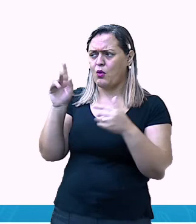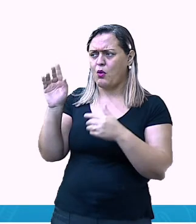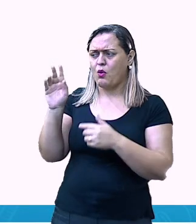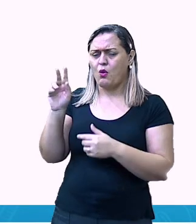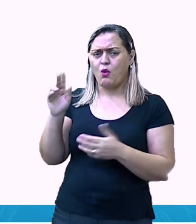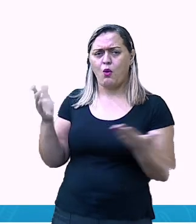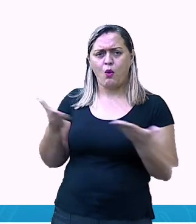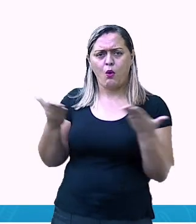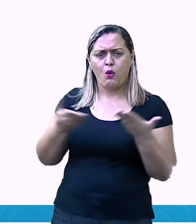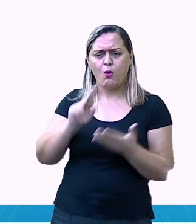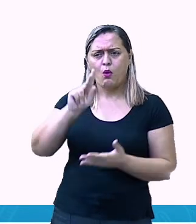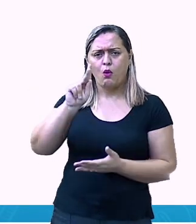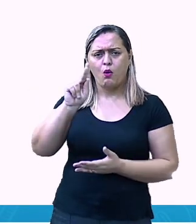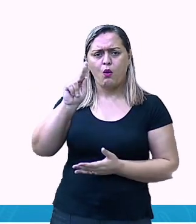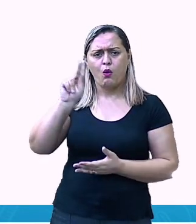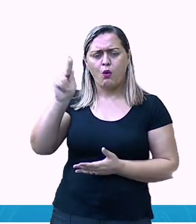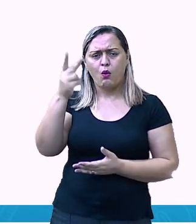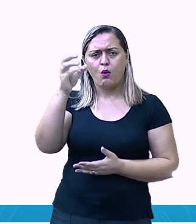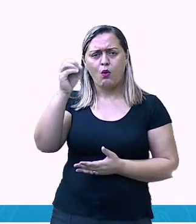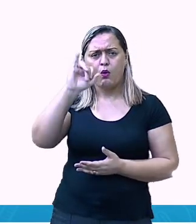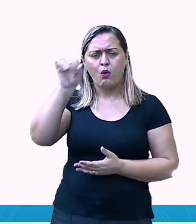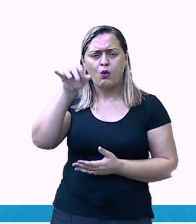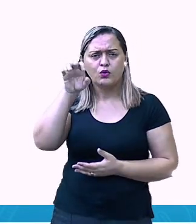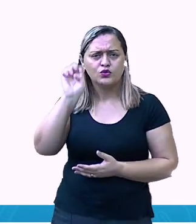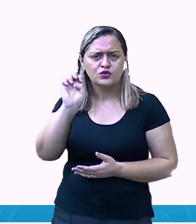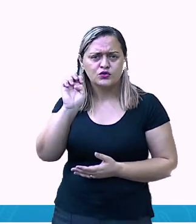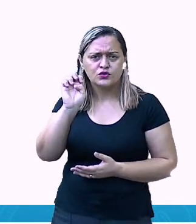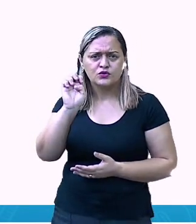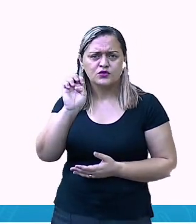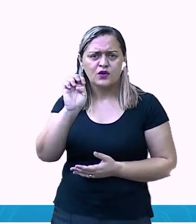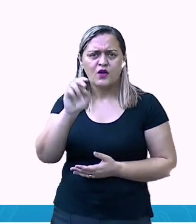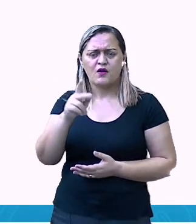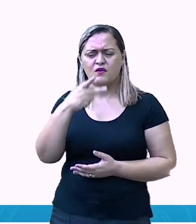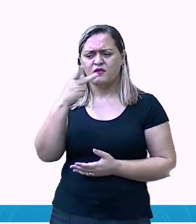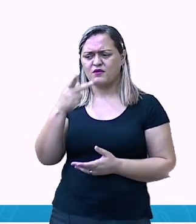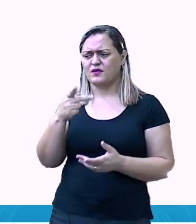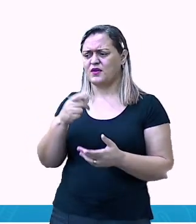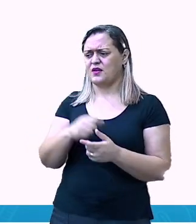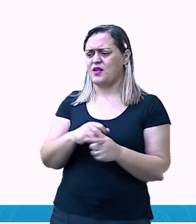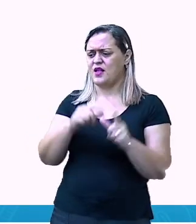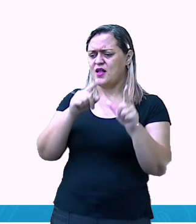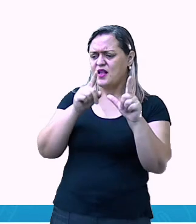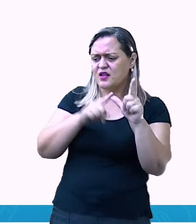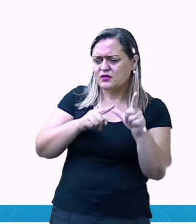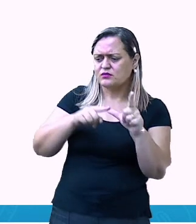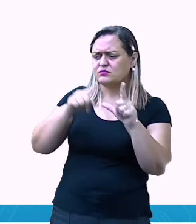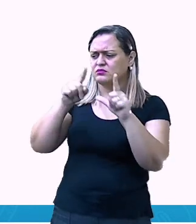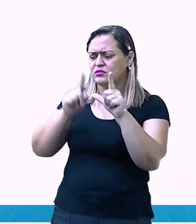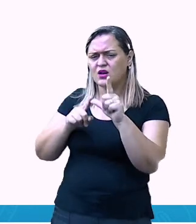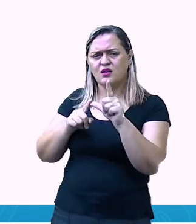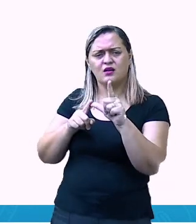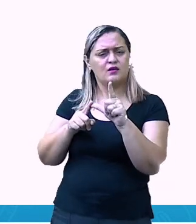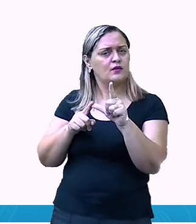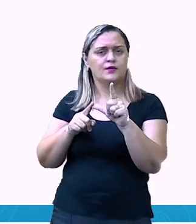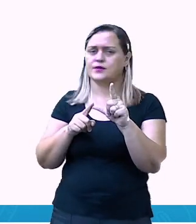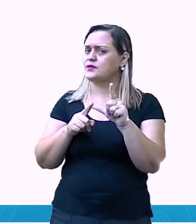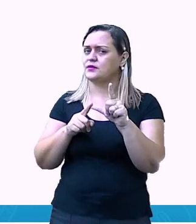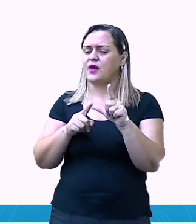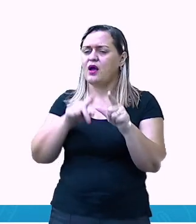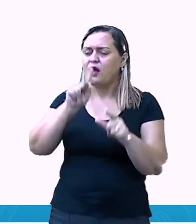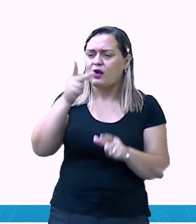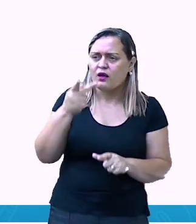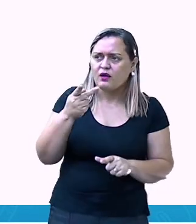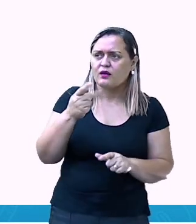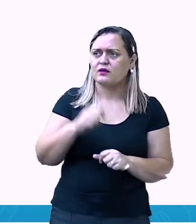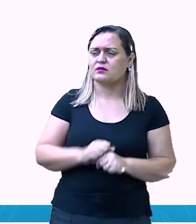H-O-J-E. Isso chama soletrar. A gente falar letra por letra. Sílaba é diferente. A gente vai falar O